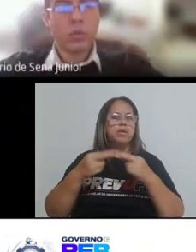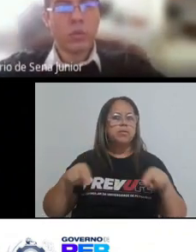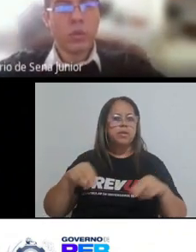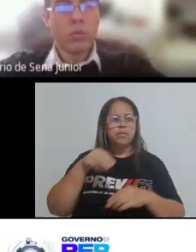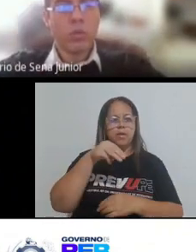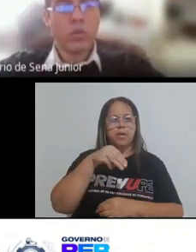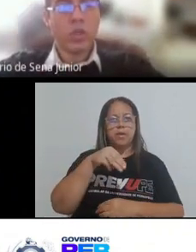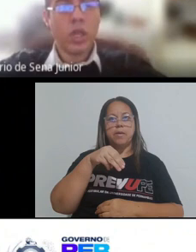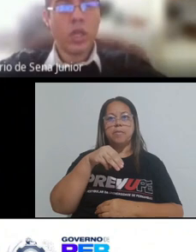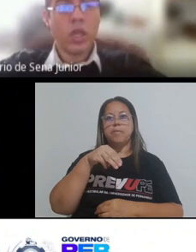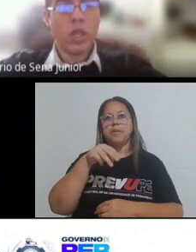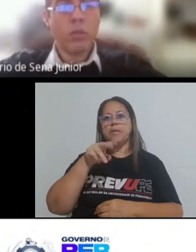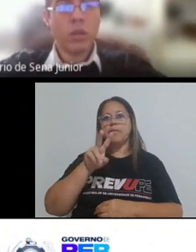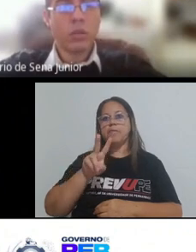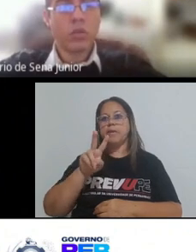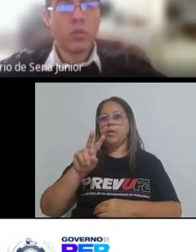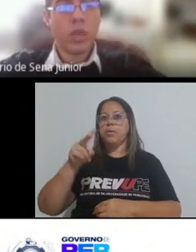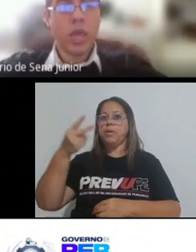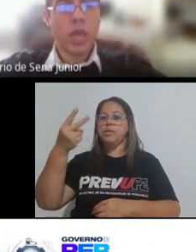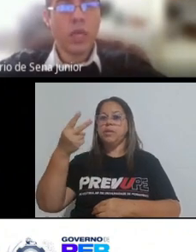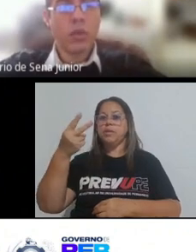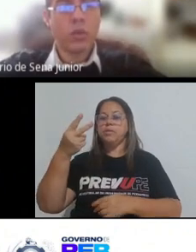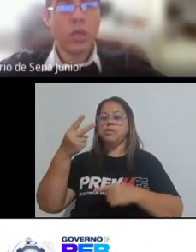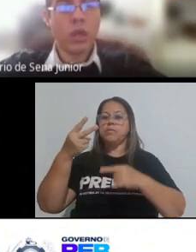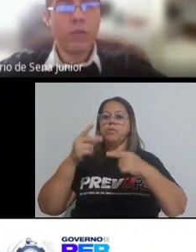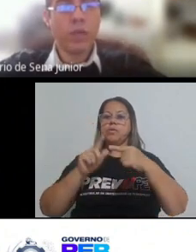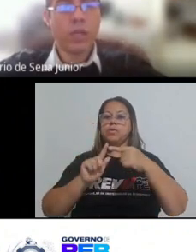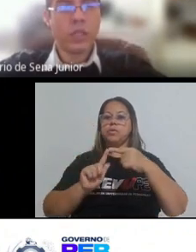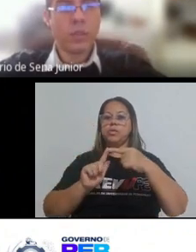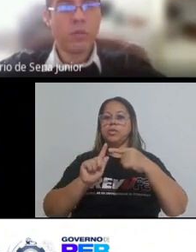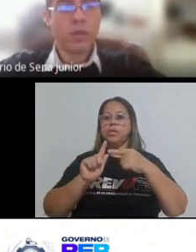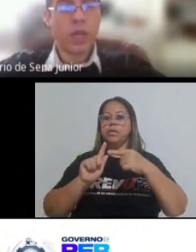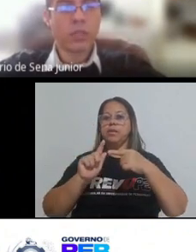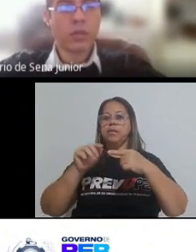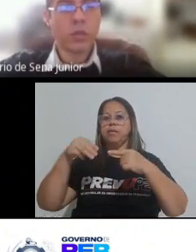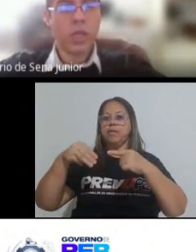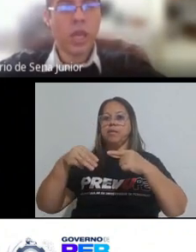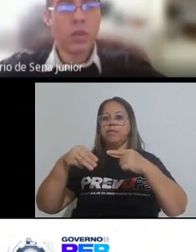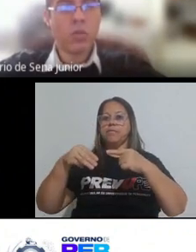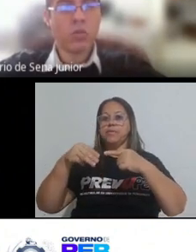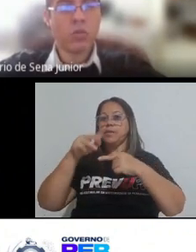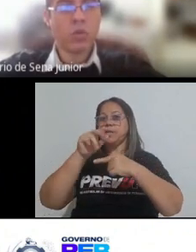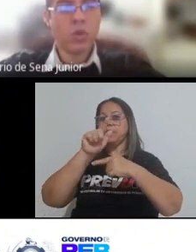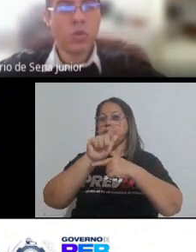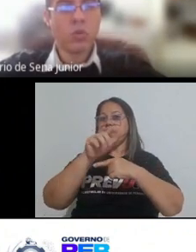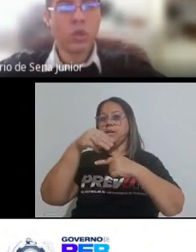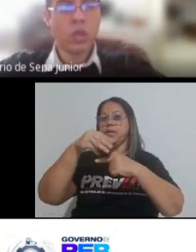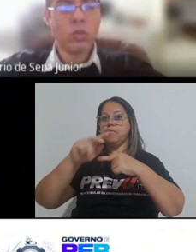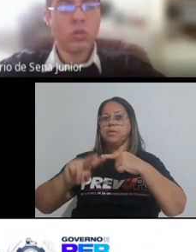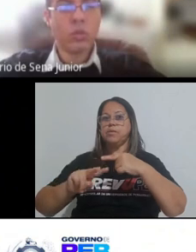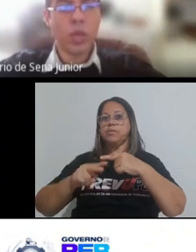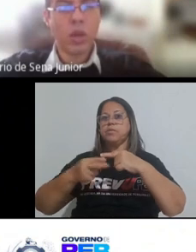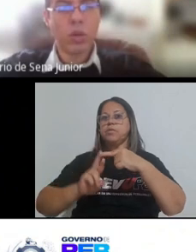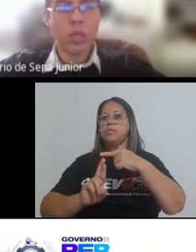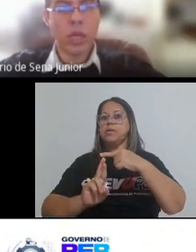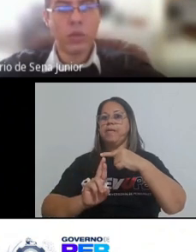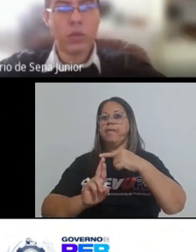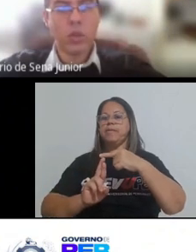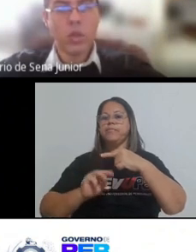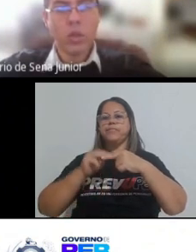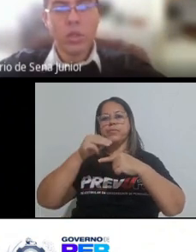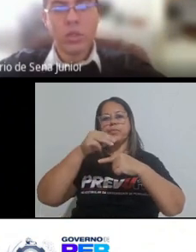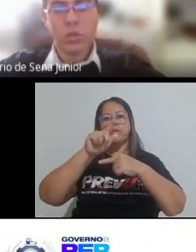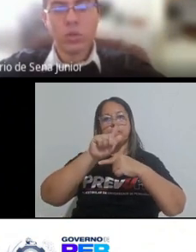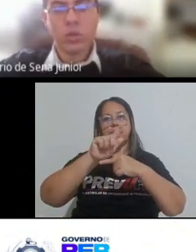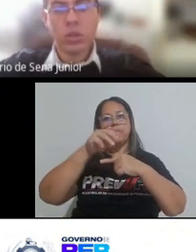por gm sobre r, onde haveria essa certificação de r com o termo de r ao quadrado.